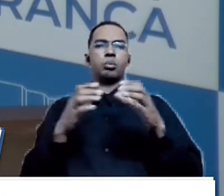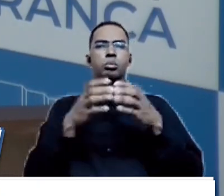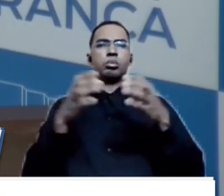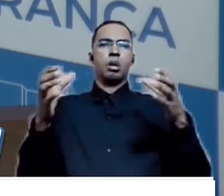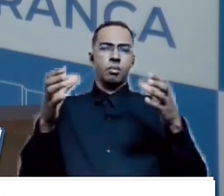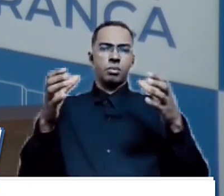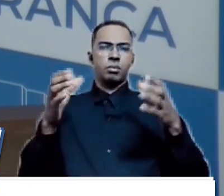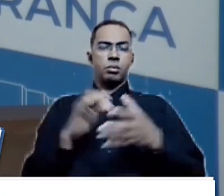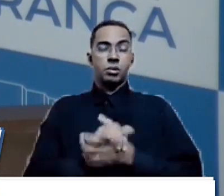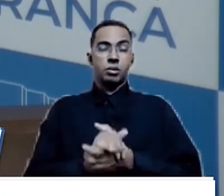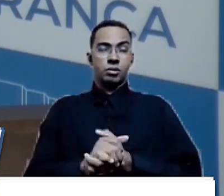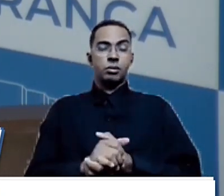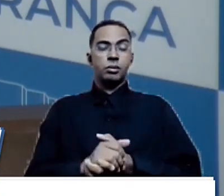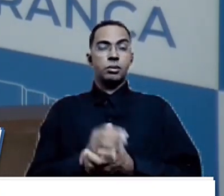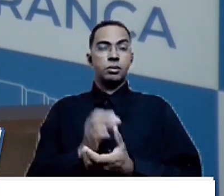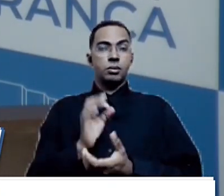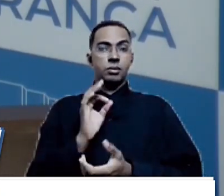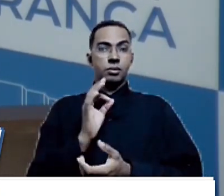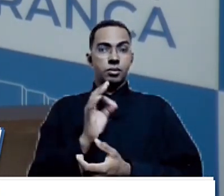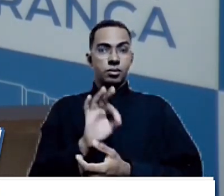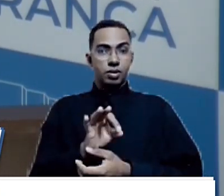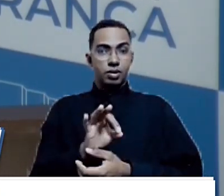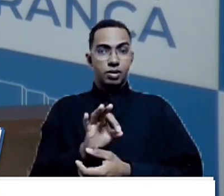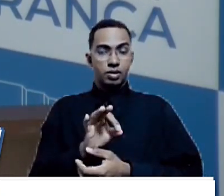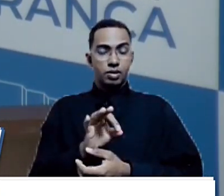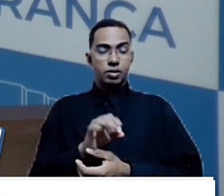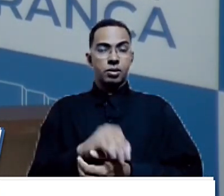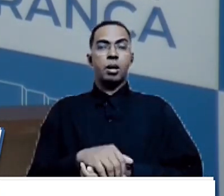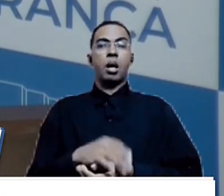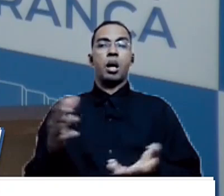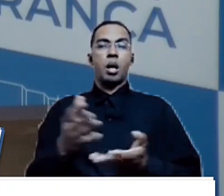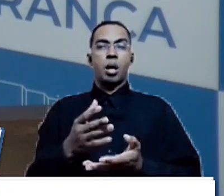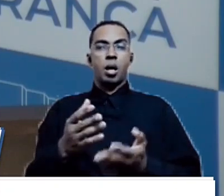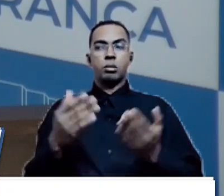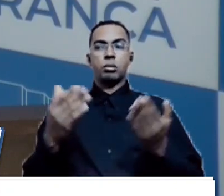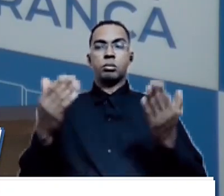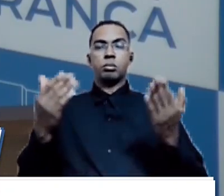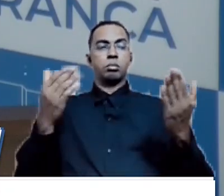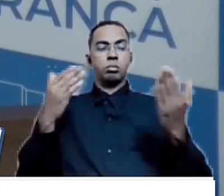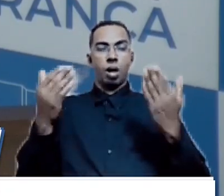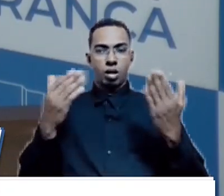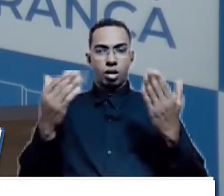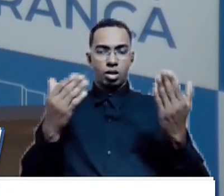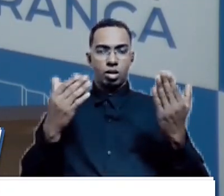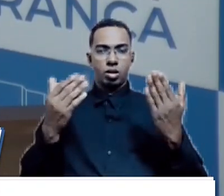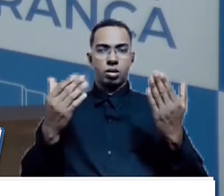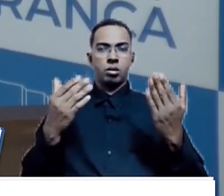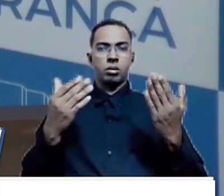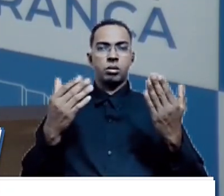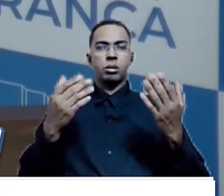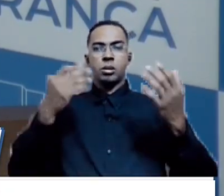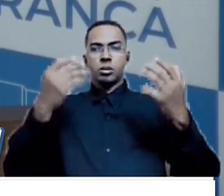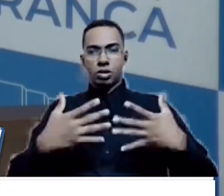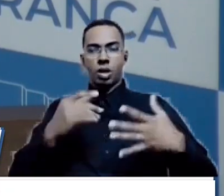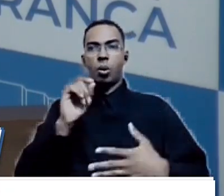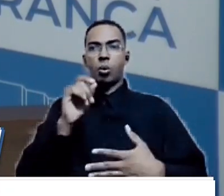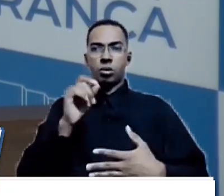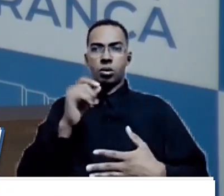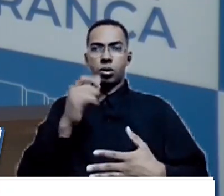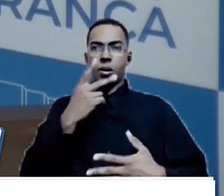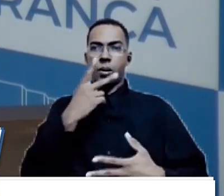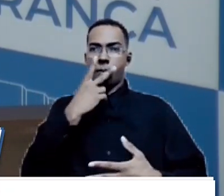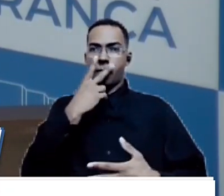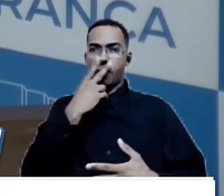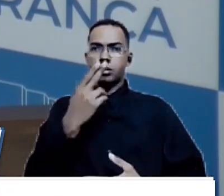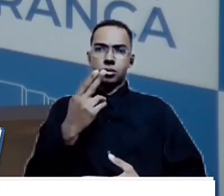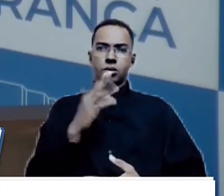então eu só quero fazer esse comparativo para dizer parece muito zumbi